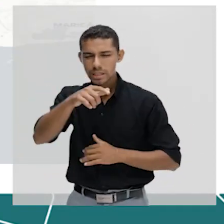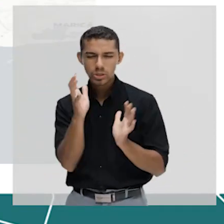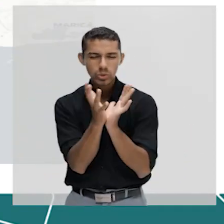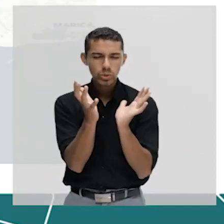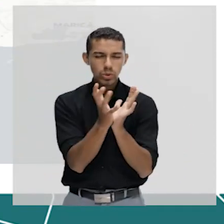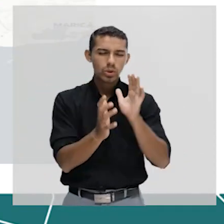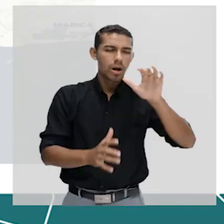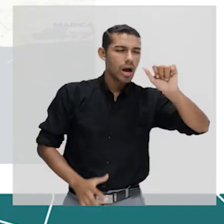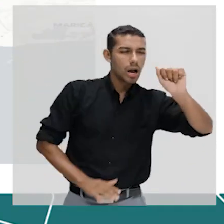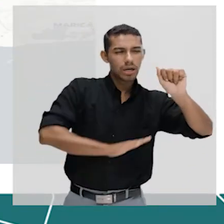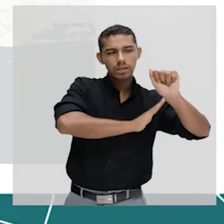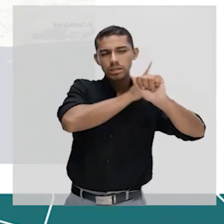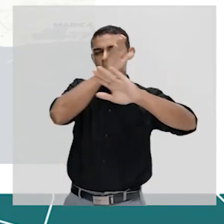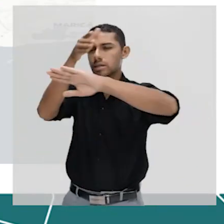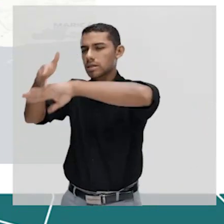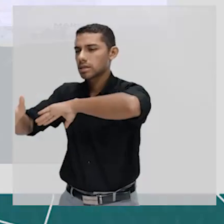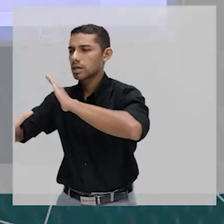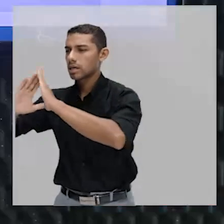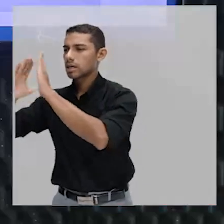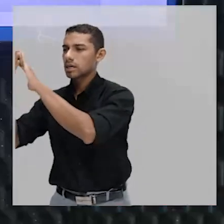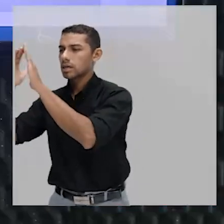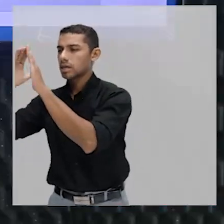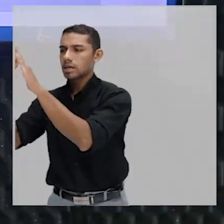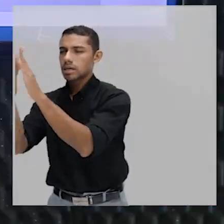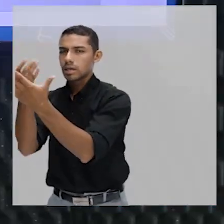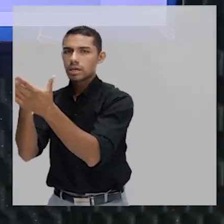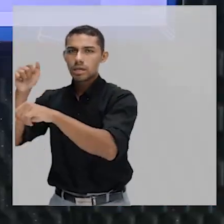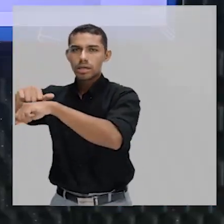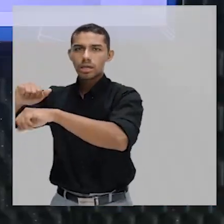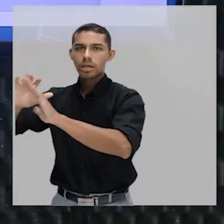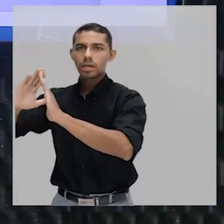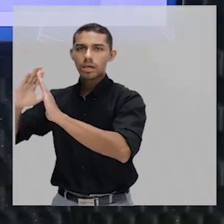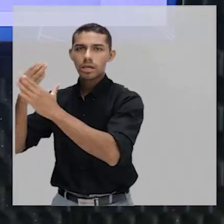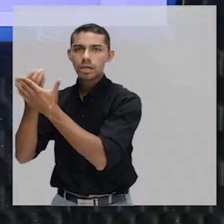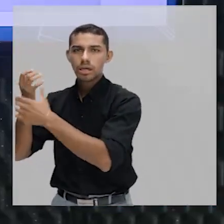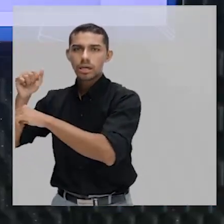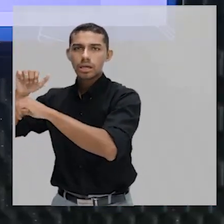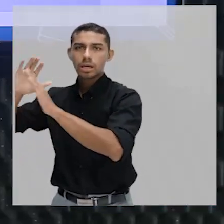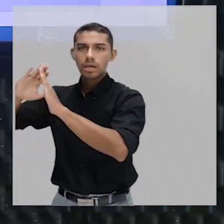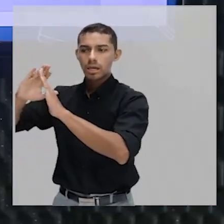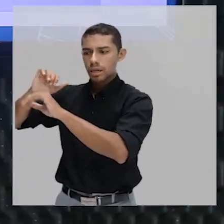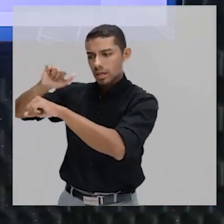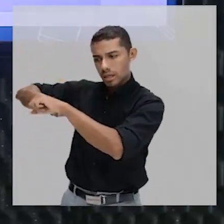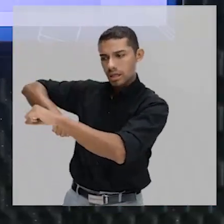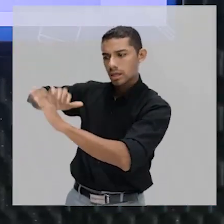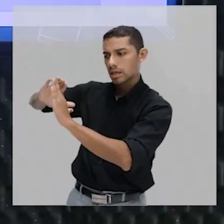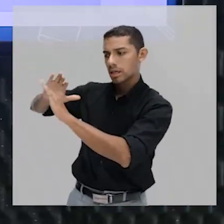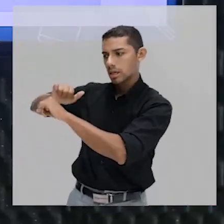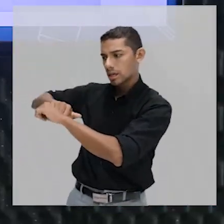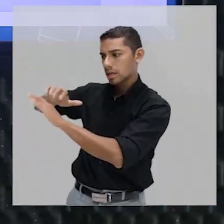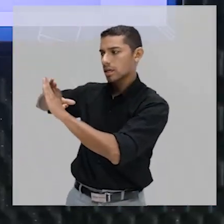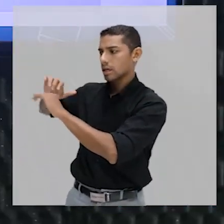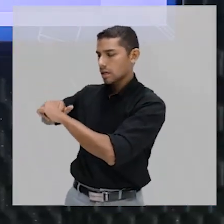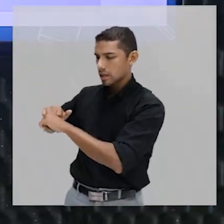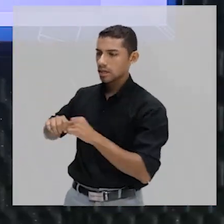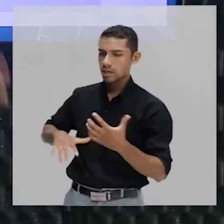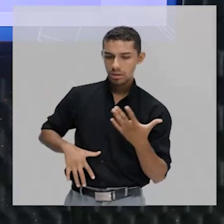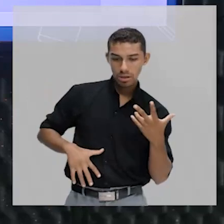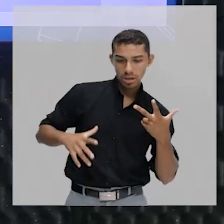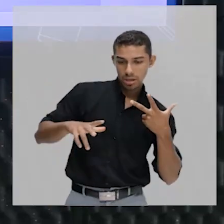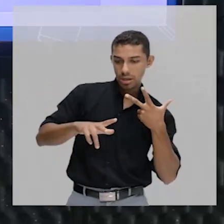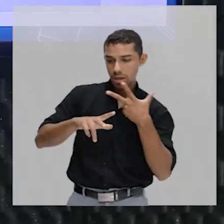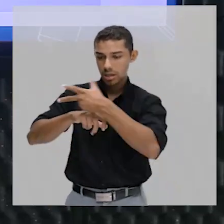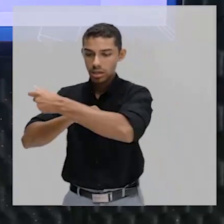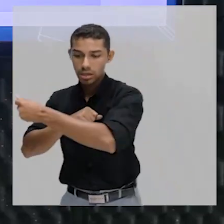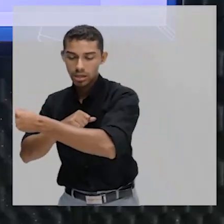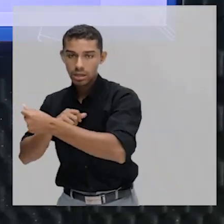Grupo A tenta invadir a favela do grupo B. O que, que eles estão fazendo? Tentando tomar o território do outro. Para quê? Para expandir aí